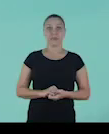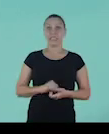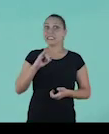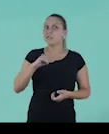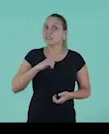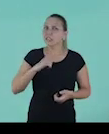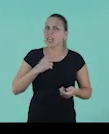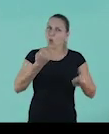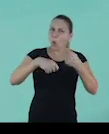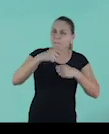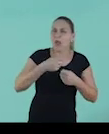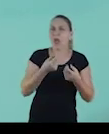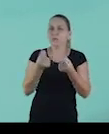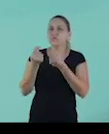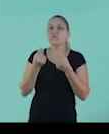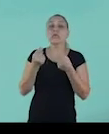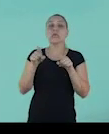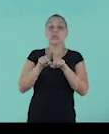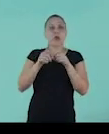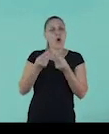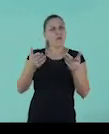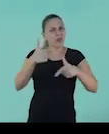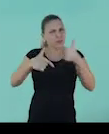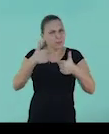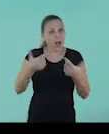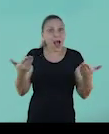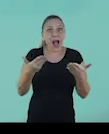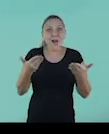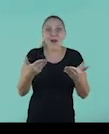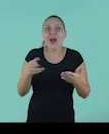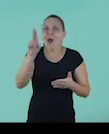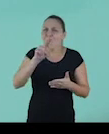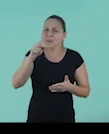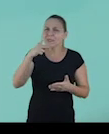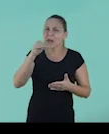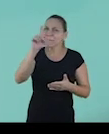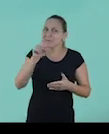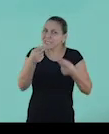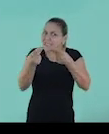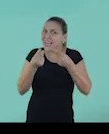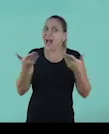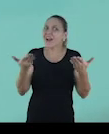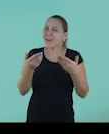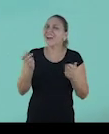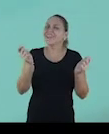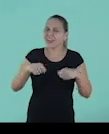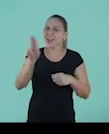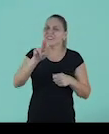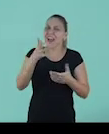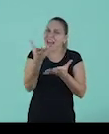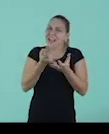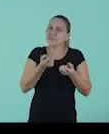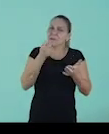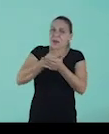e se você comerciante ou prestador de serviços Já está na hora de usar o pics para receber seus pagamentos é mais fácil